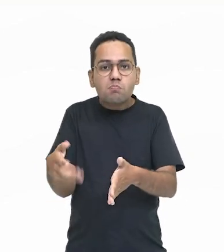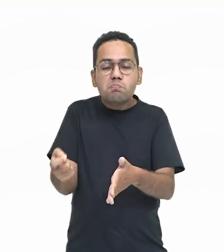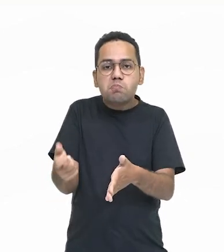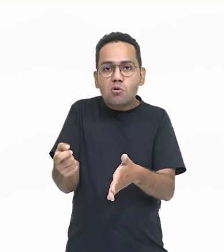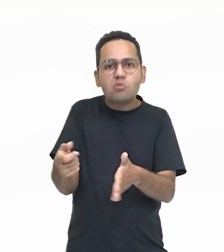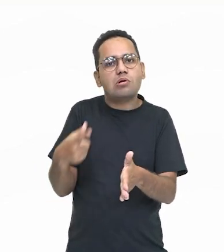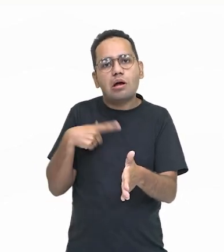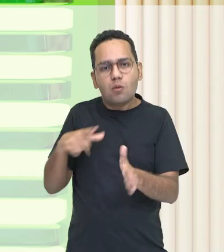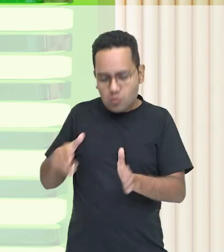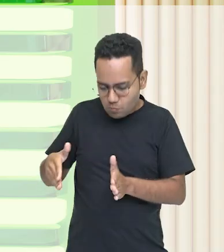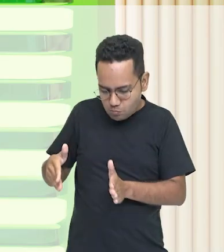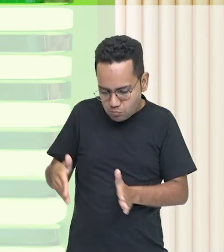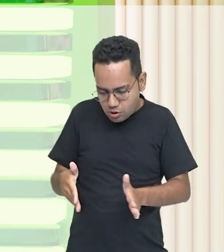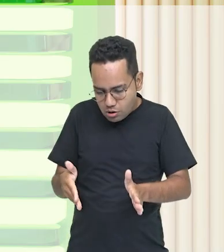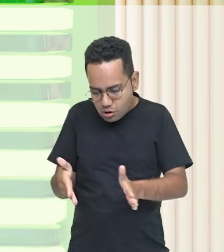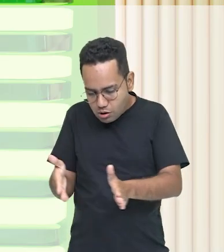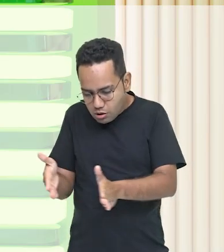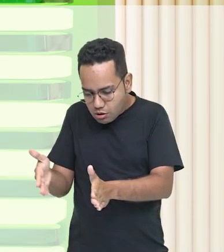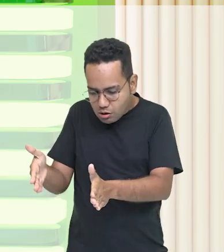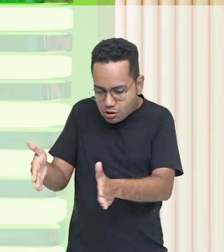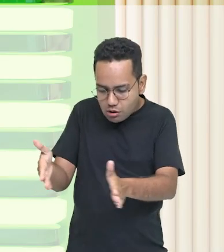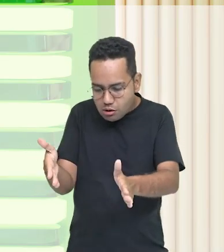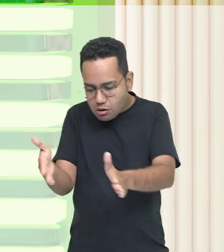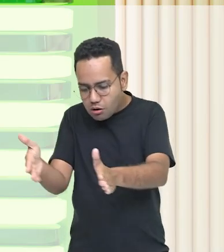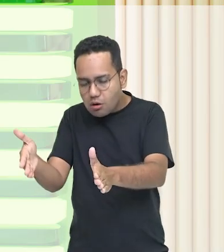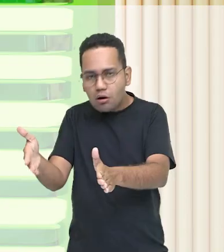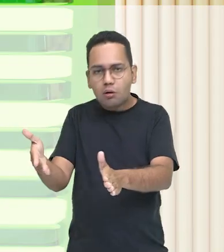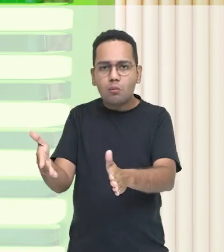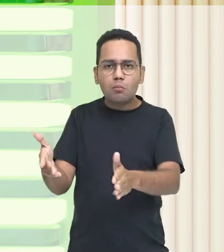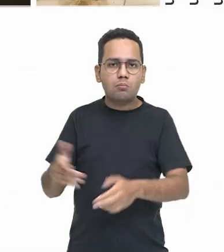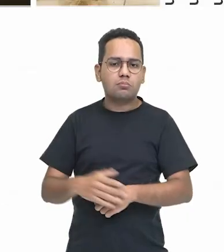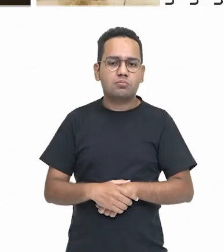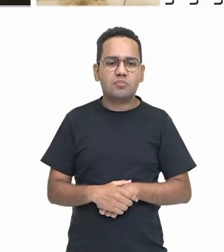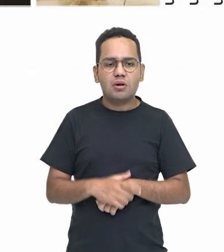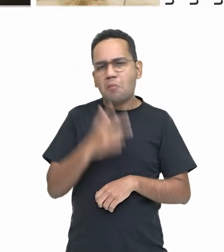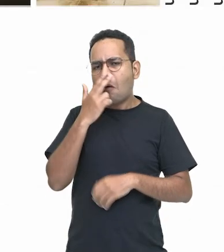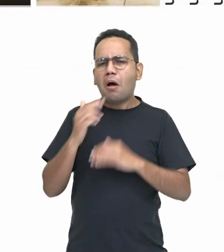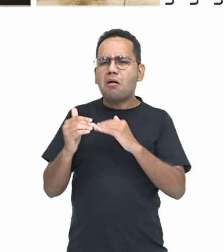Agora nós vamos falar sobre o consumo, pessoal, de energia elétrica.